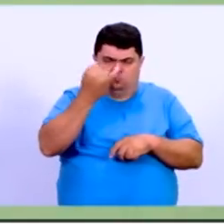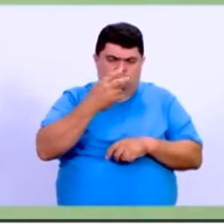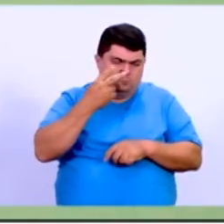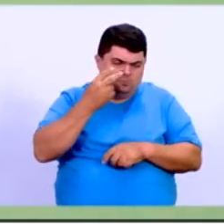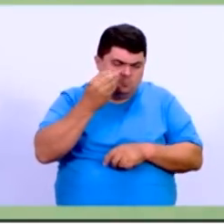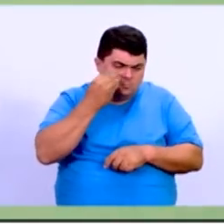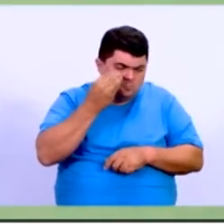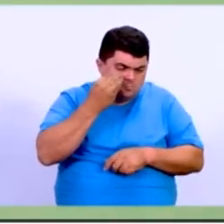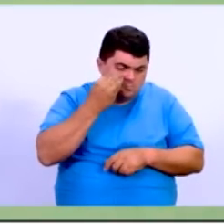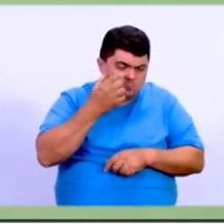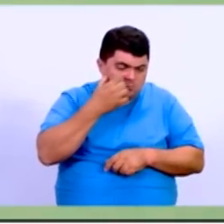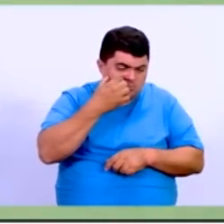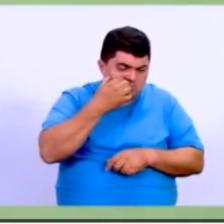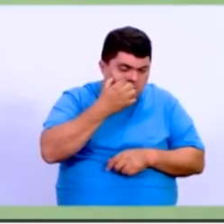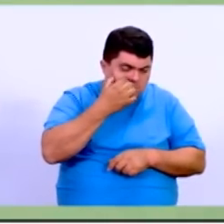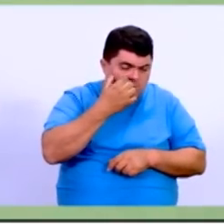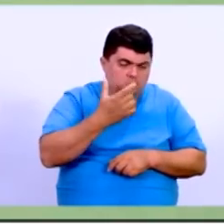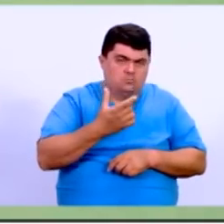ok? Então, olha só.